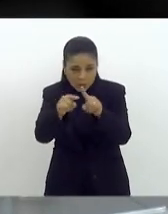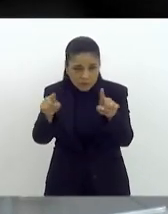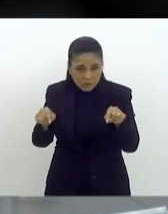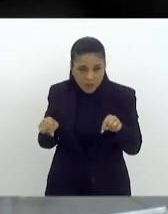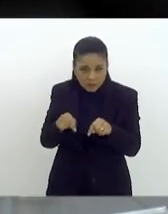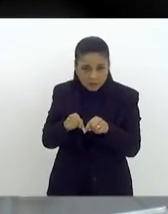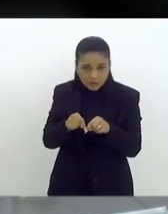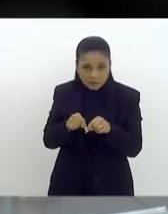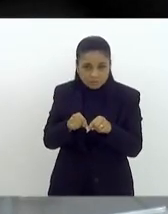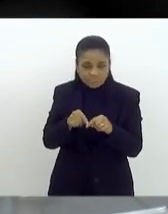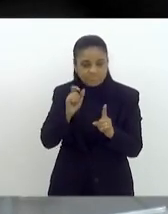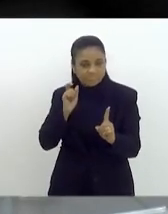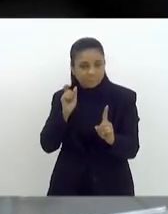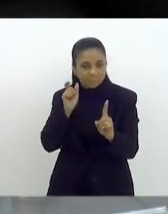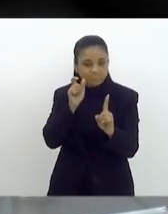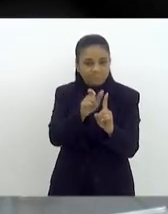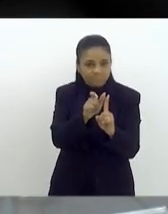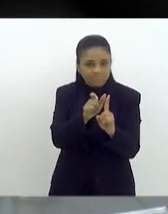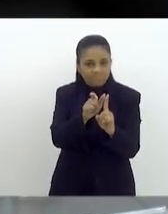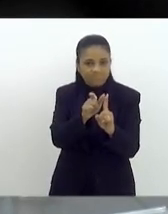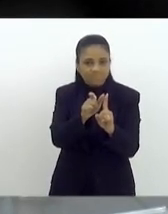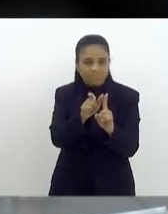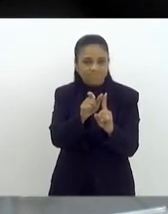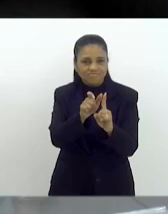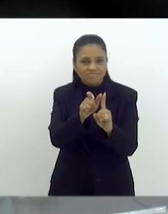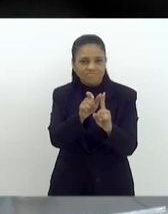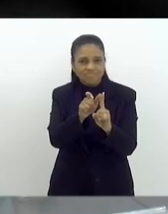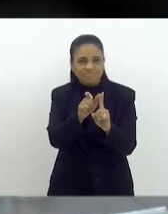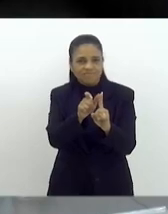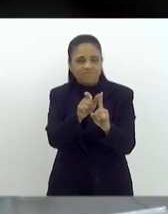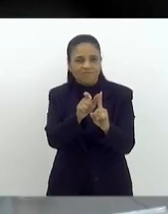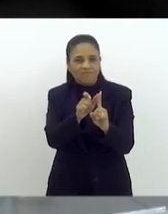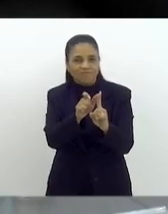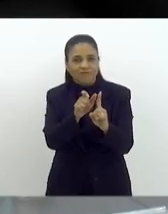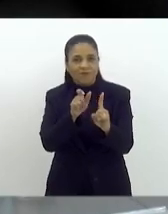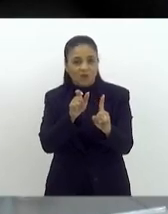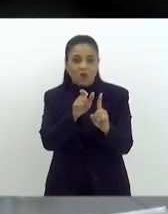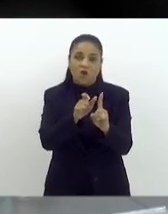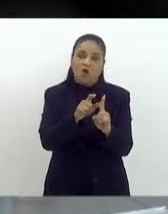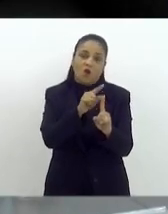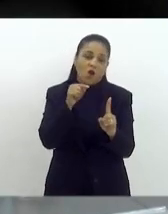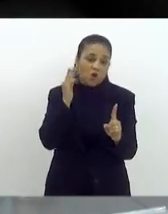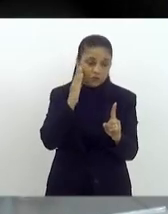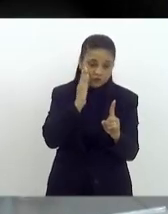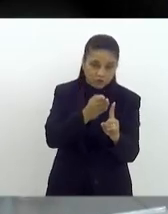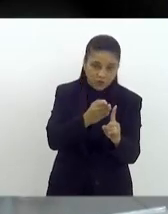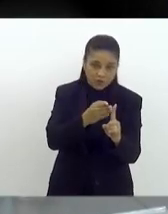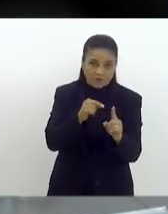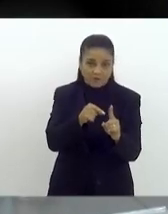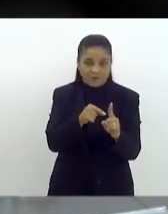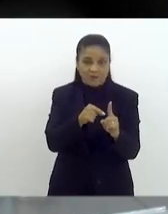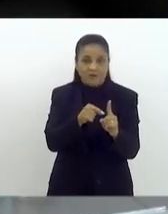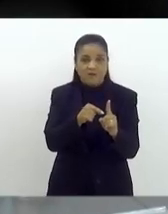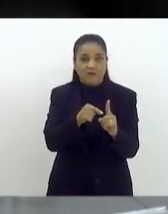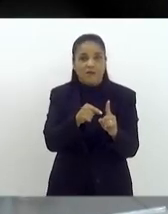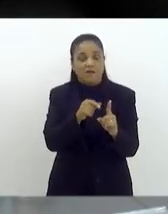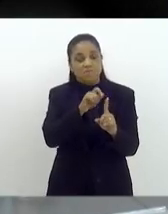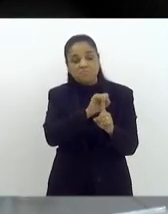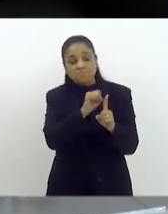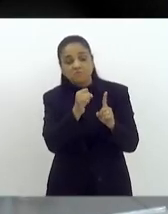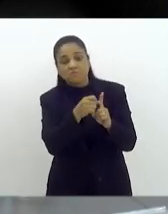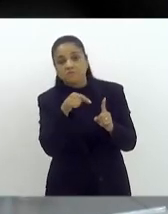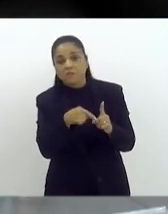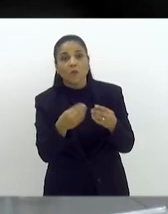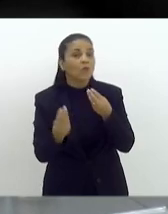uma ofensa honra subjetiva ou seja e a própria honra objetiva que a reputação social que essa pessoa